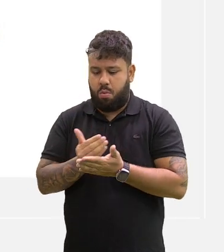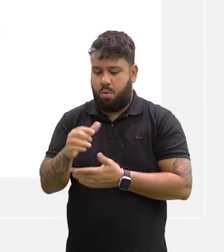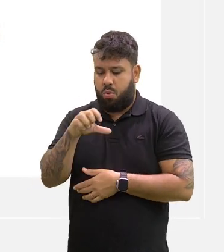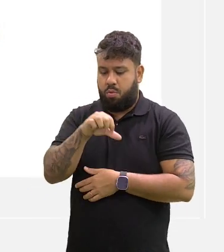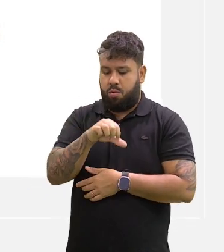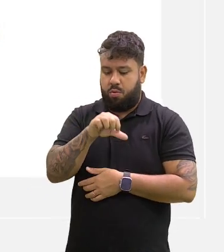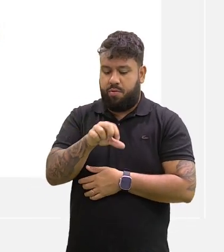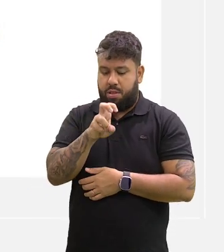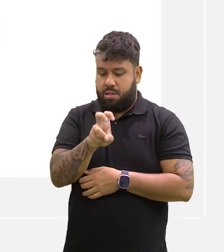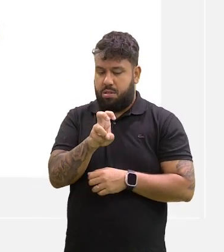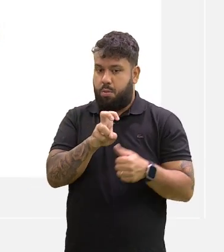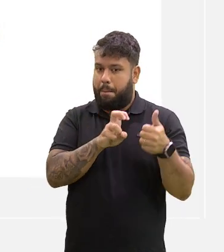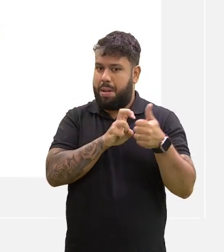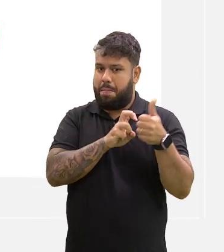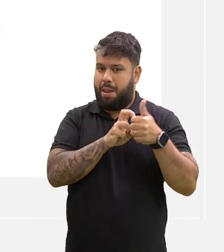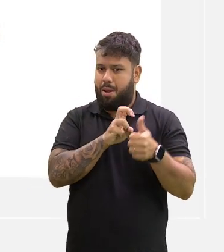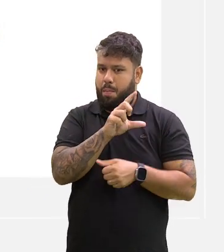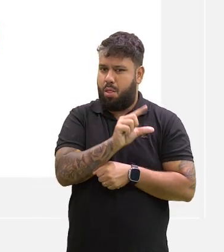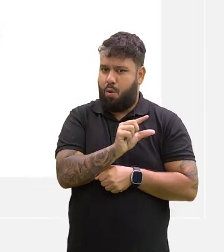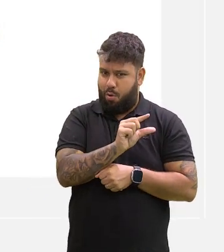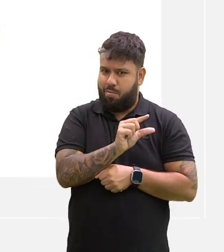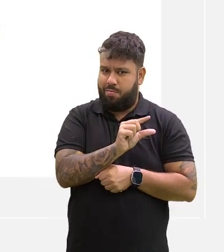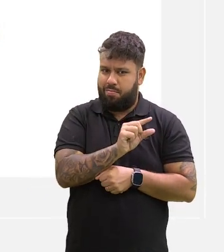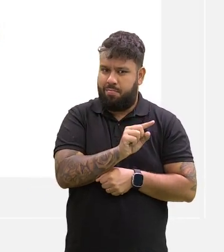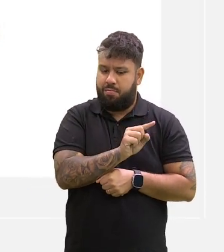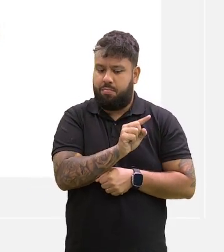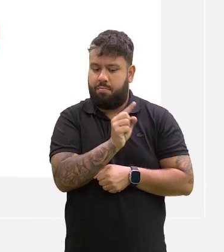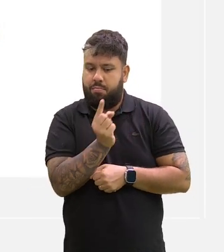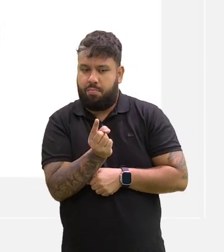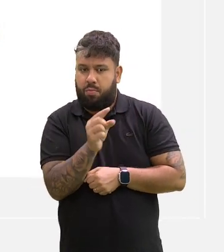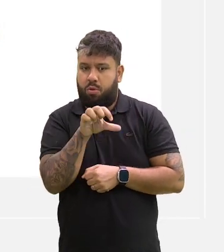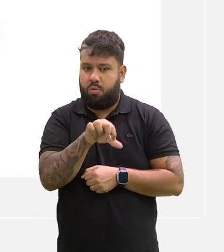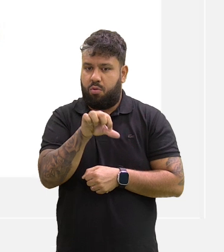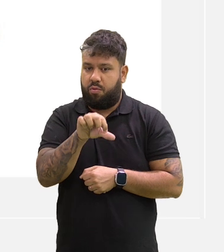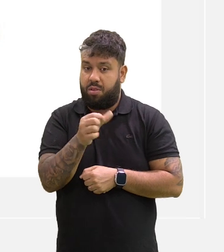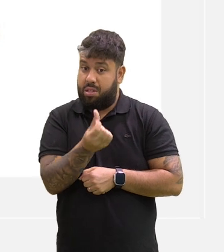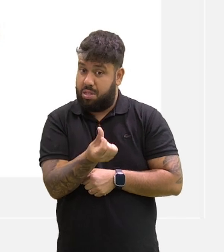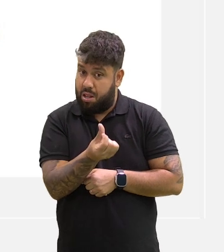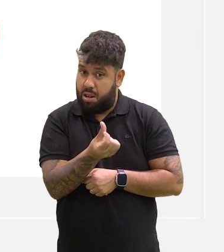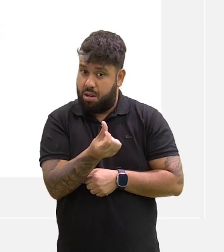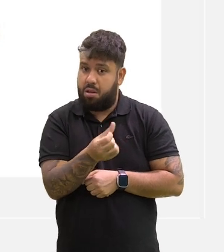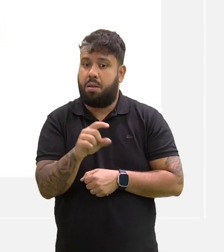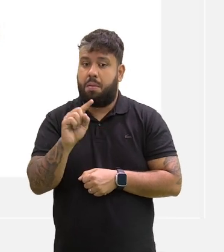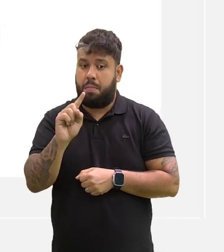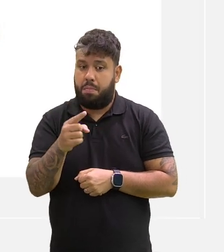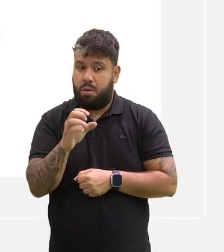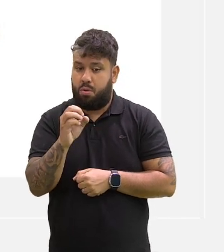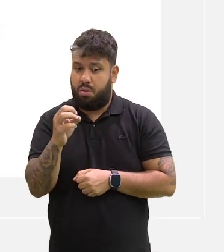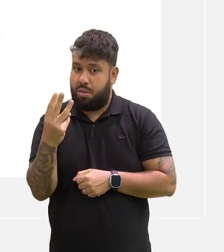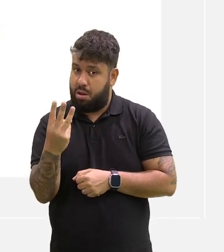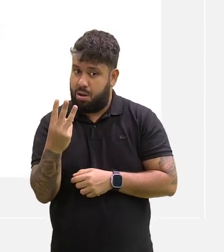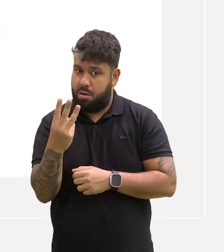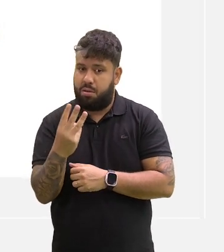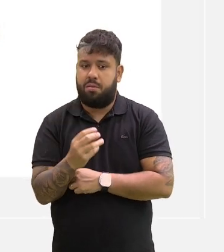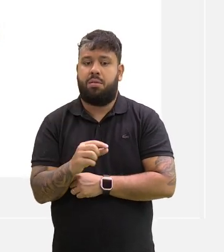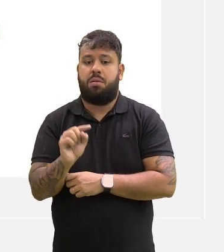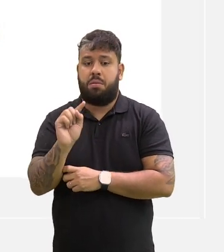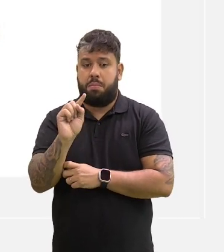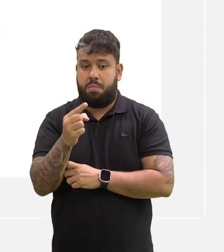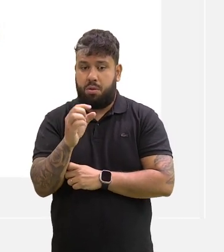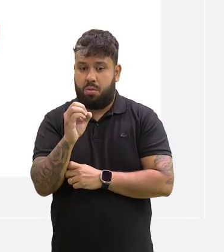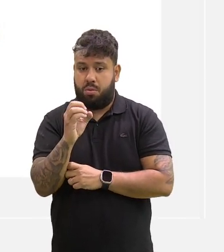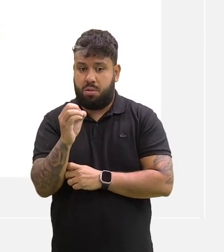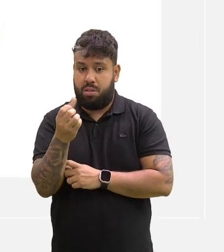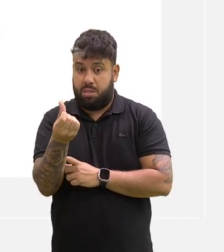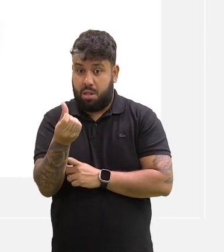menor, ok? Depois nós temos 996, nós temos 1003, nós temos 1006